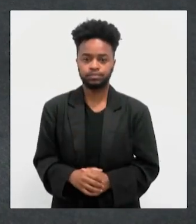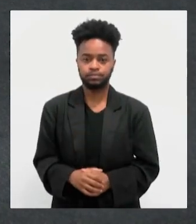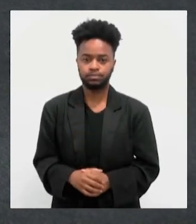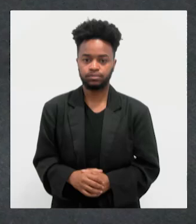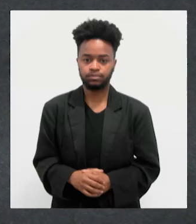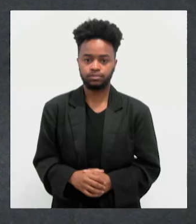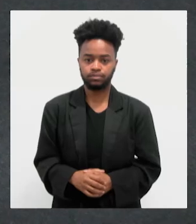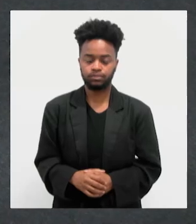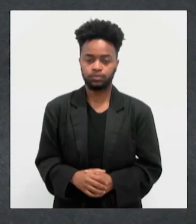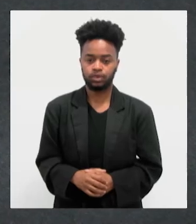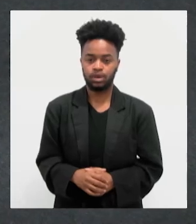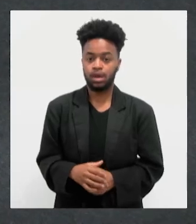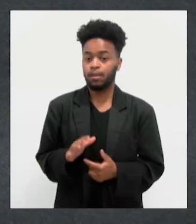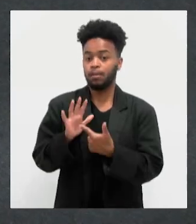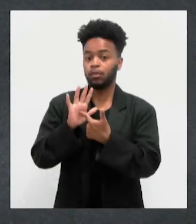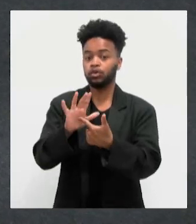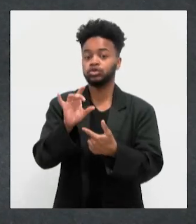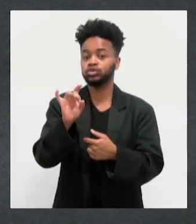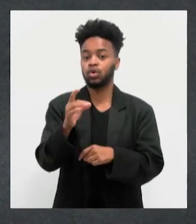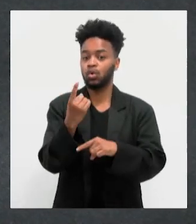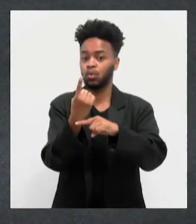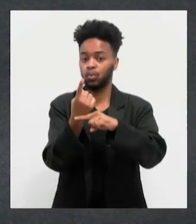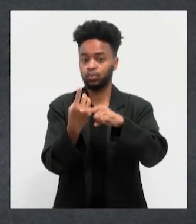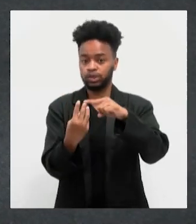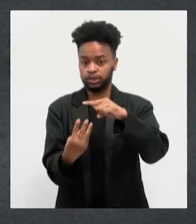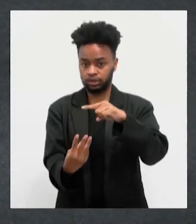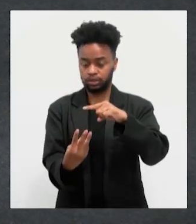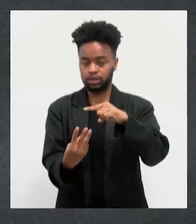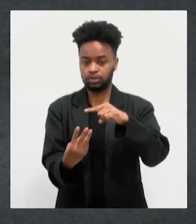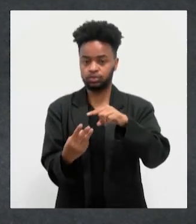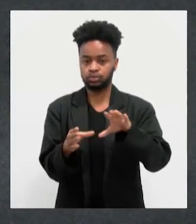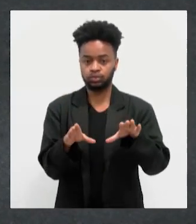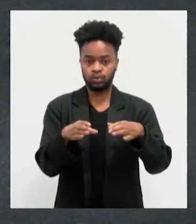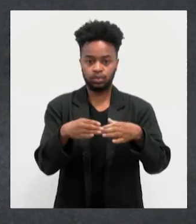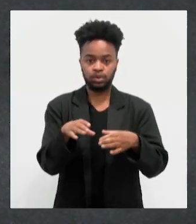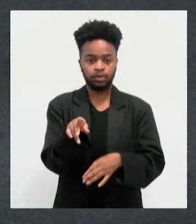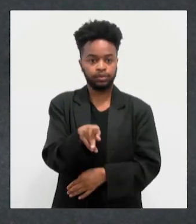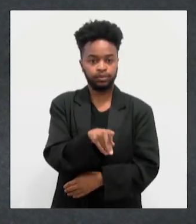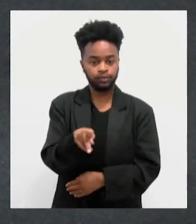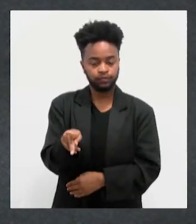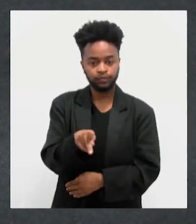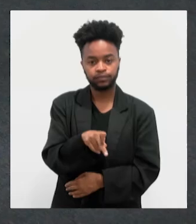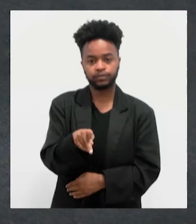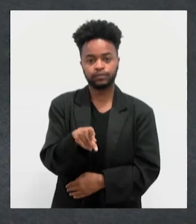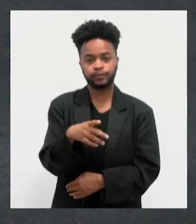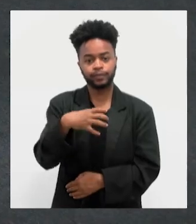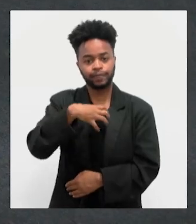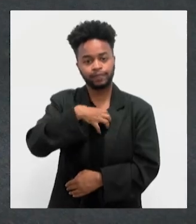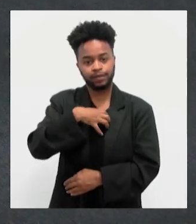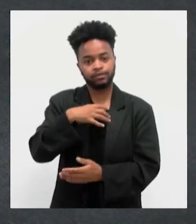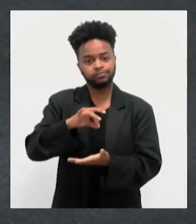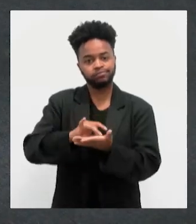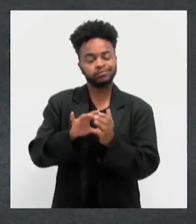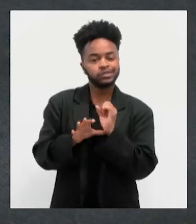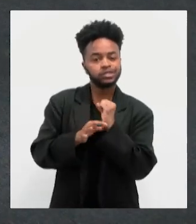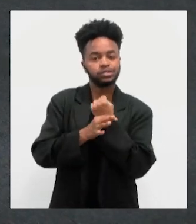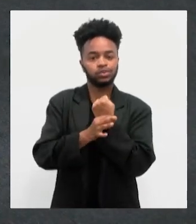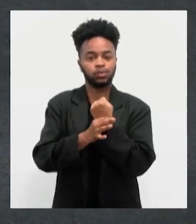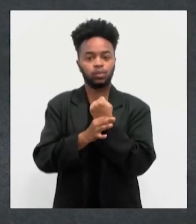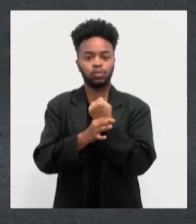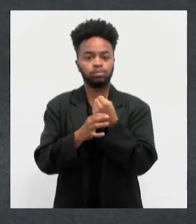apenas 1/3, né, desses professores, enfim, se sentem com segurança